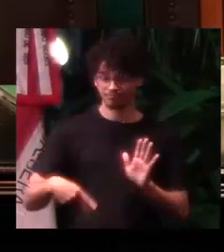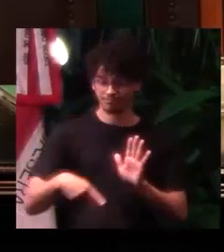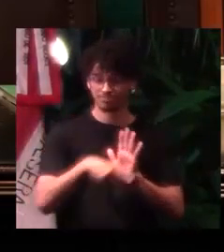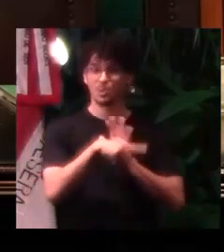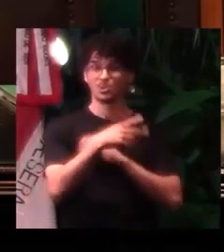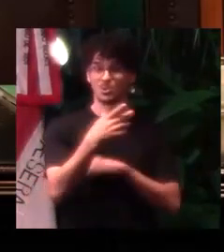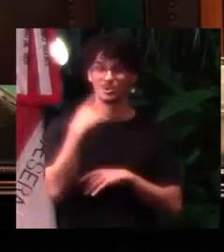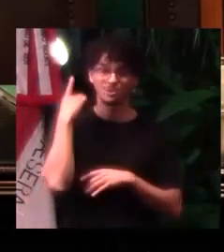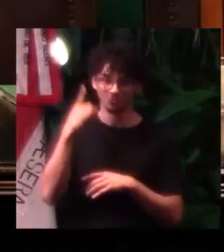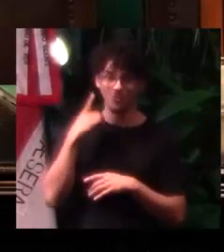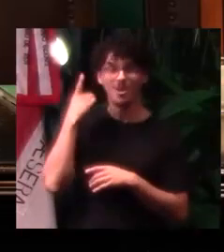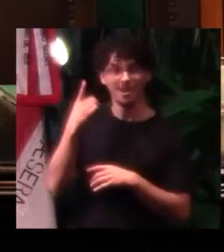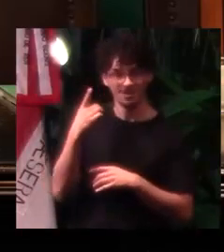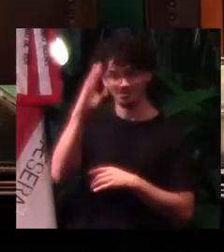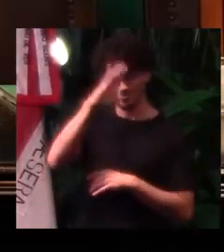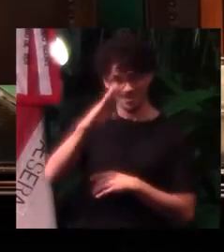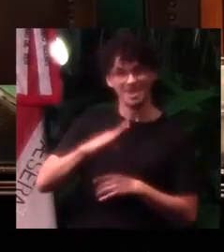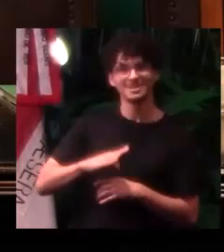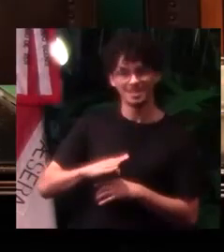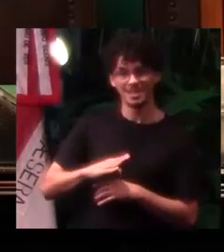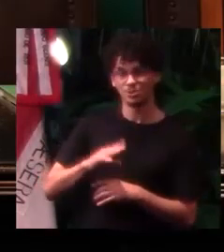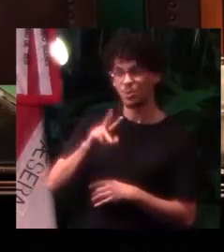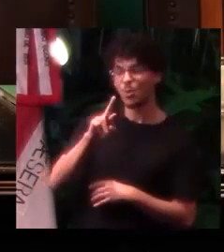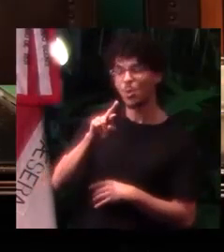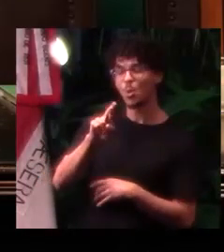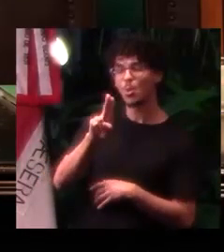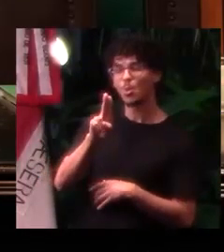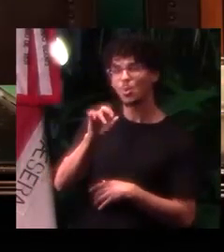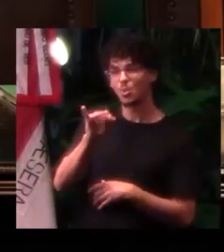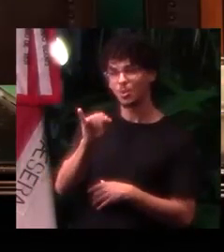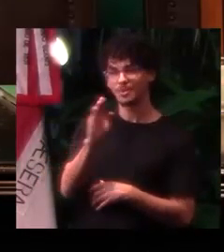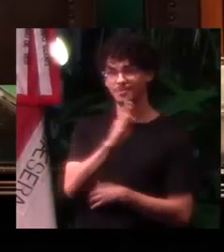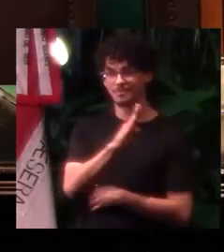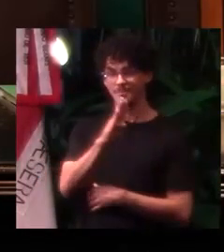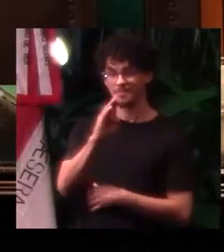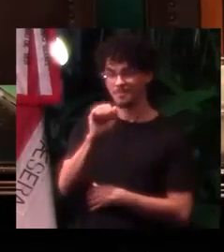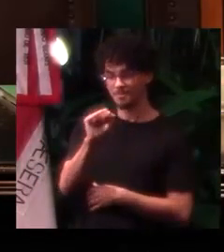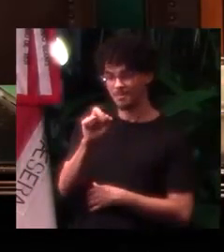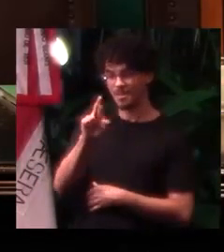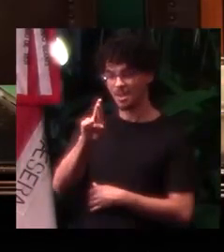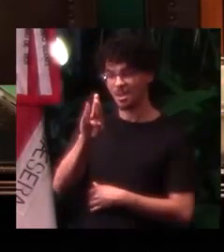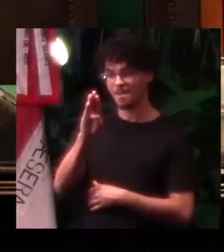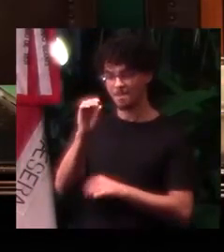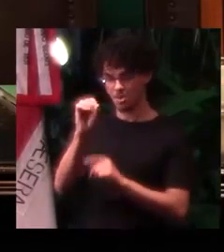brasileiros, Rui Barbosa, ele foi o autor de um texto...